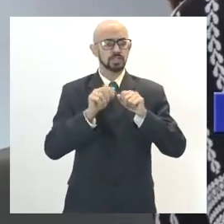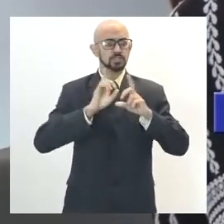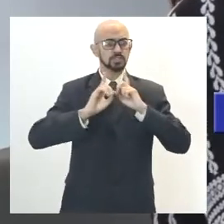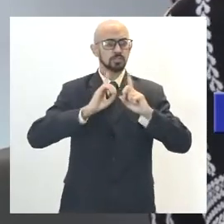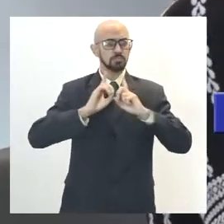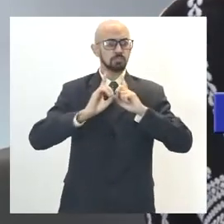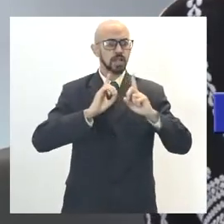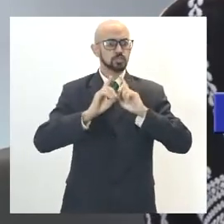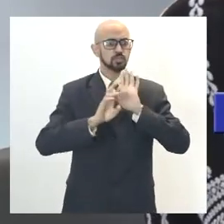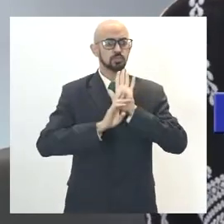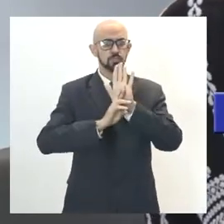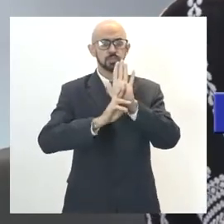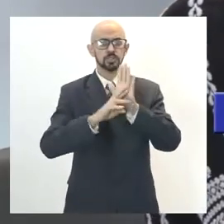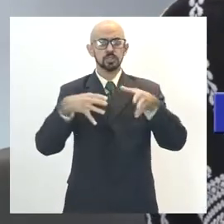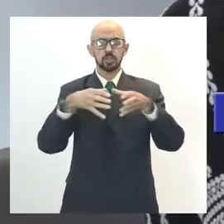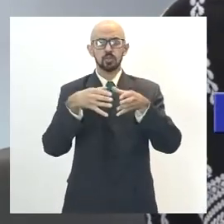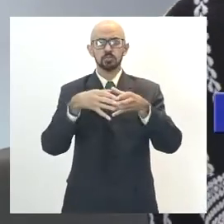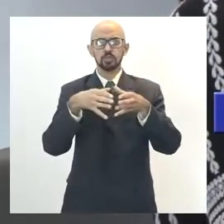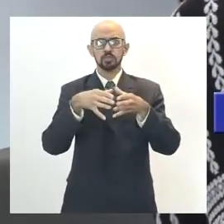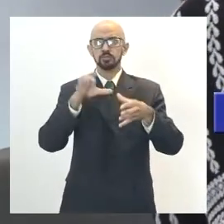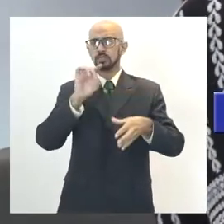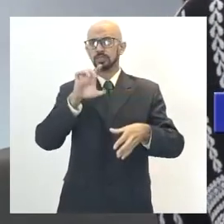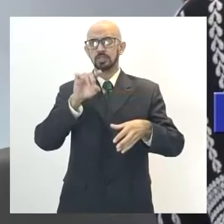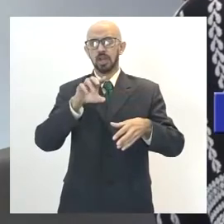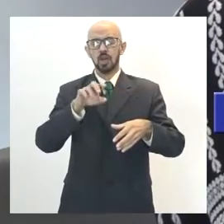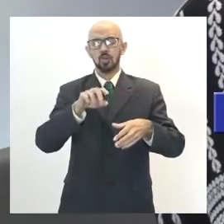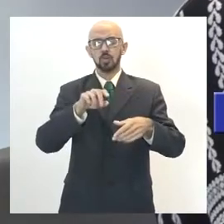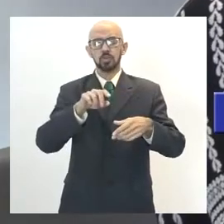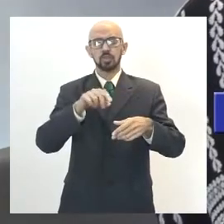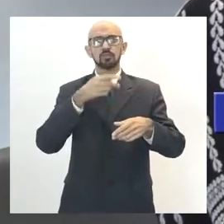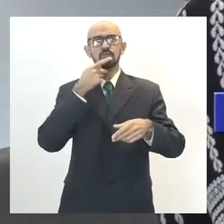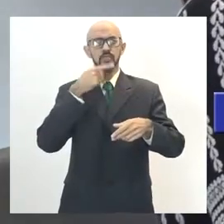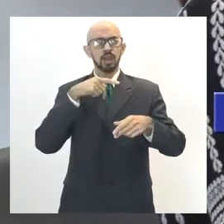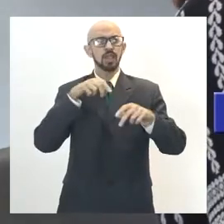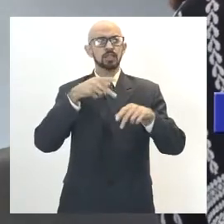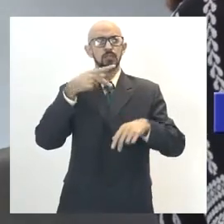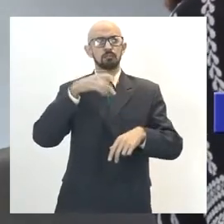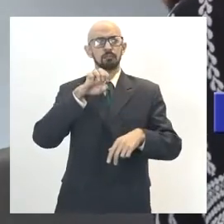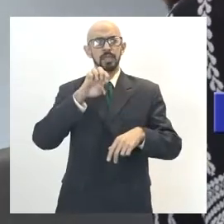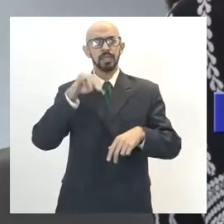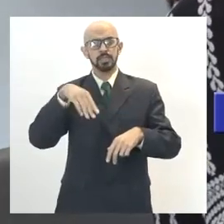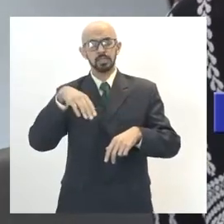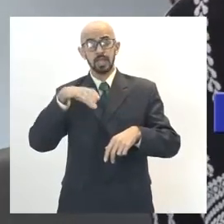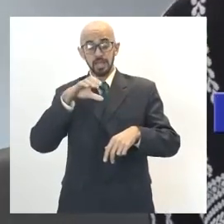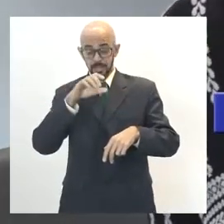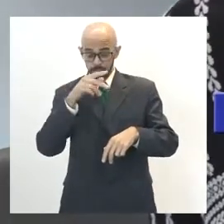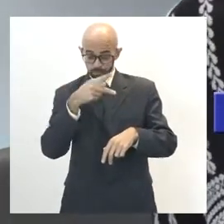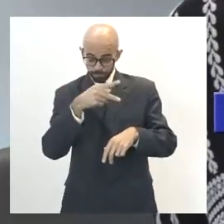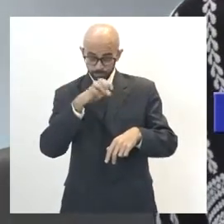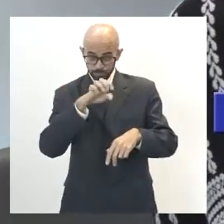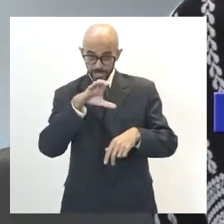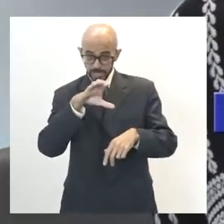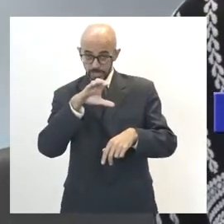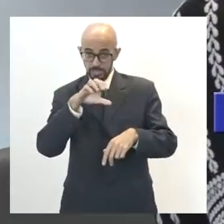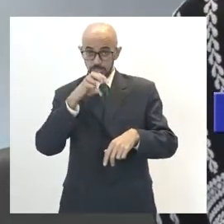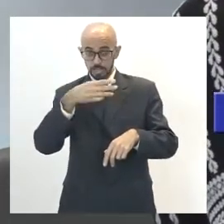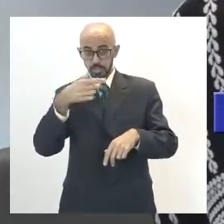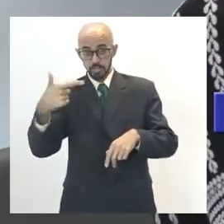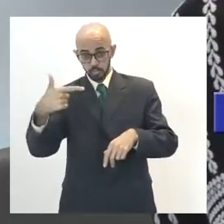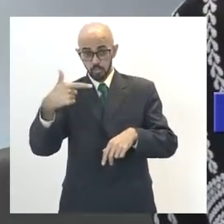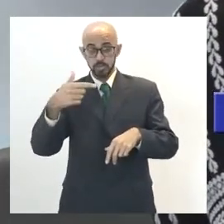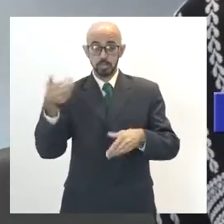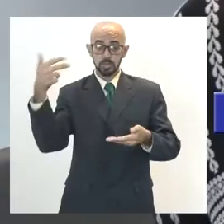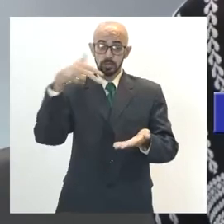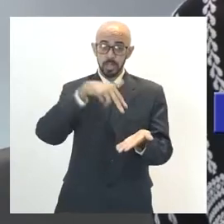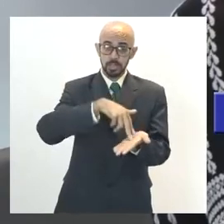representantes da comissão especial que vai que trata da PEC 32 trazer esse debate para o nosso estado que é o